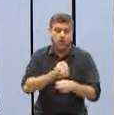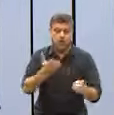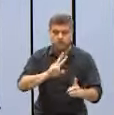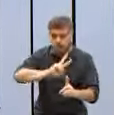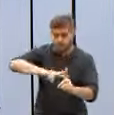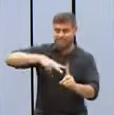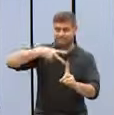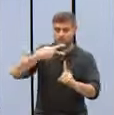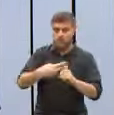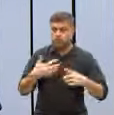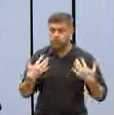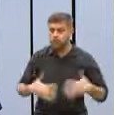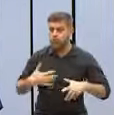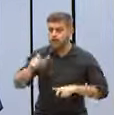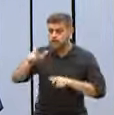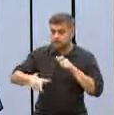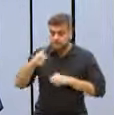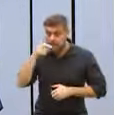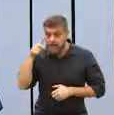ano dobramos a meta.